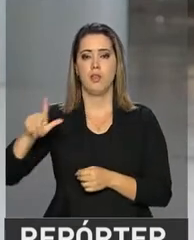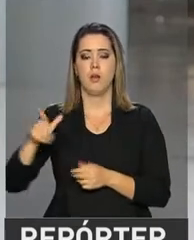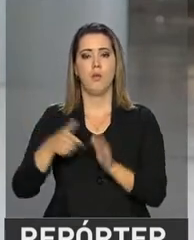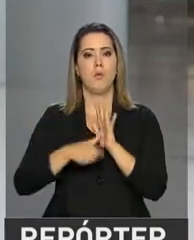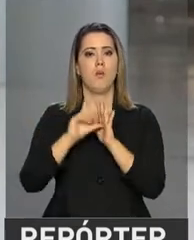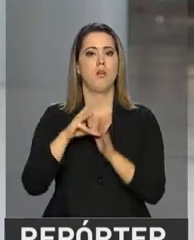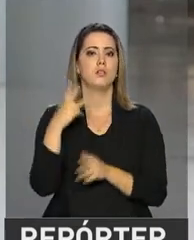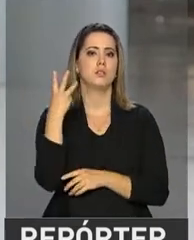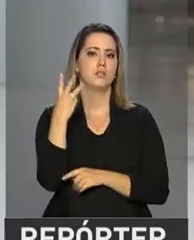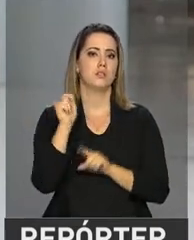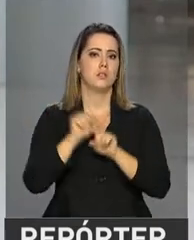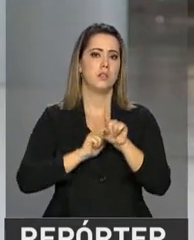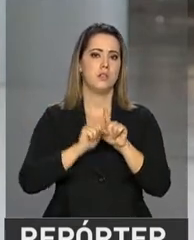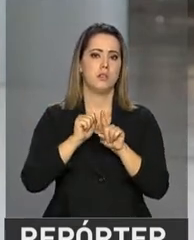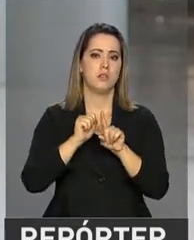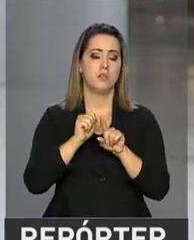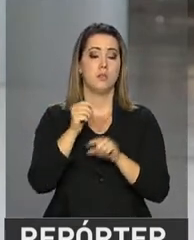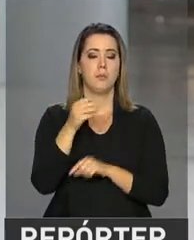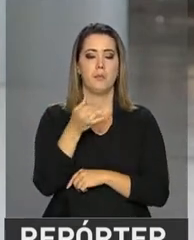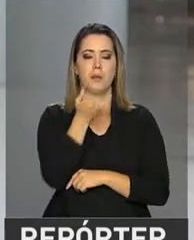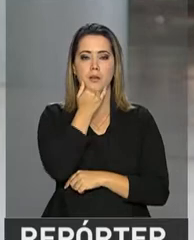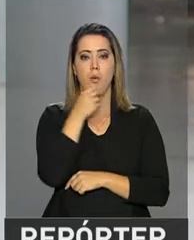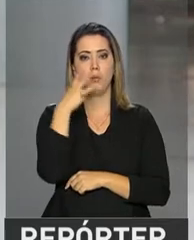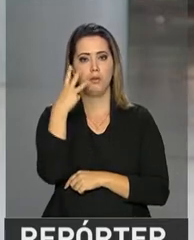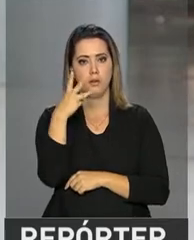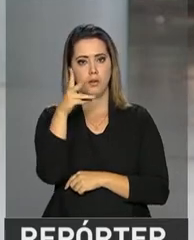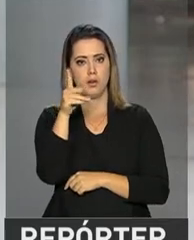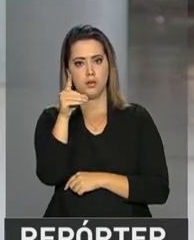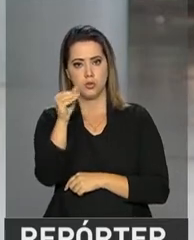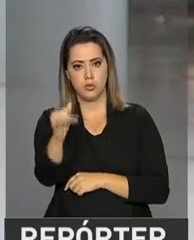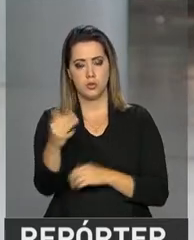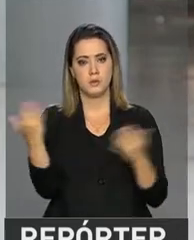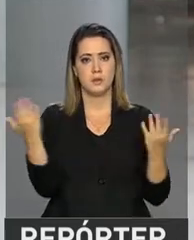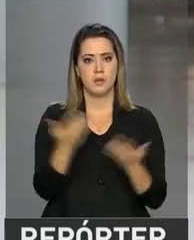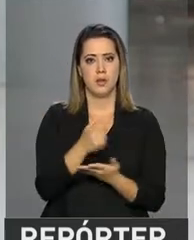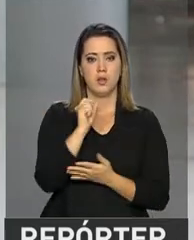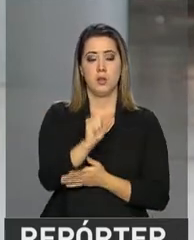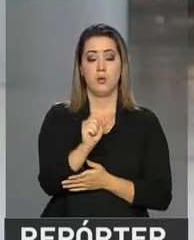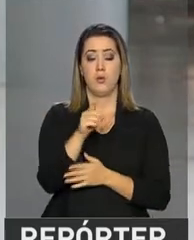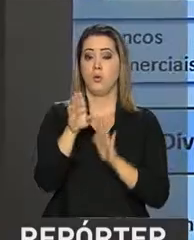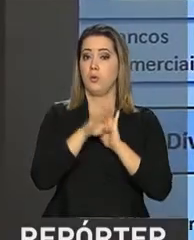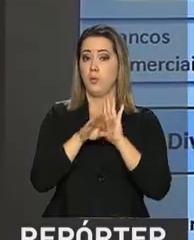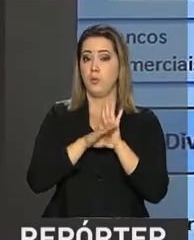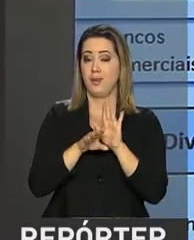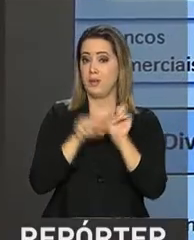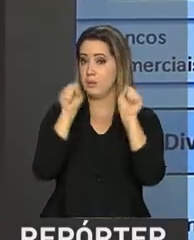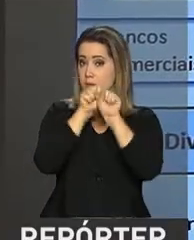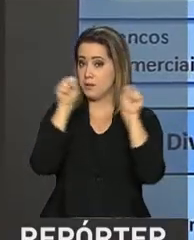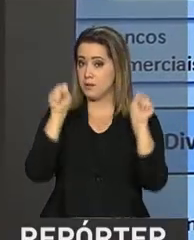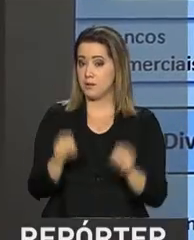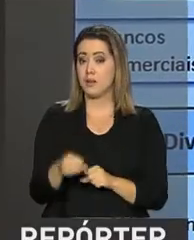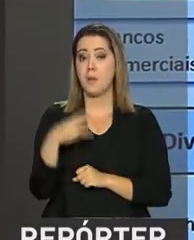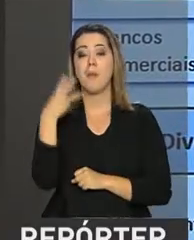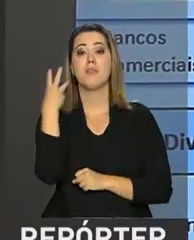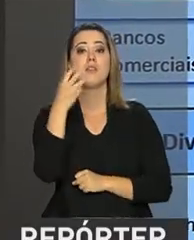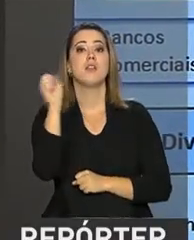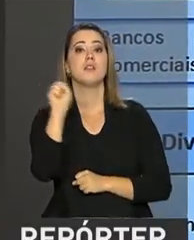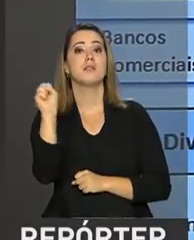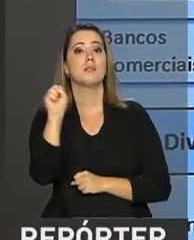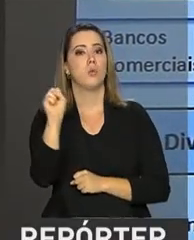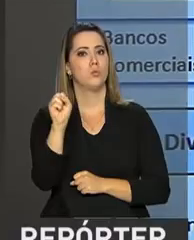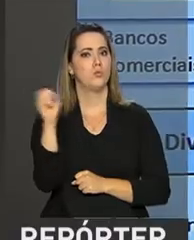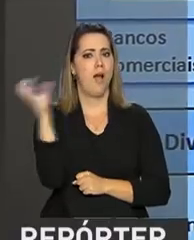levava três dias agora com o programa vai levar três segundos o bnds giro é